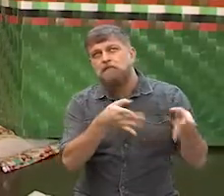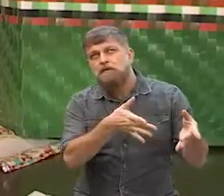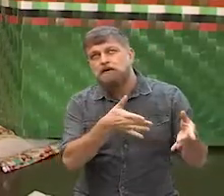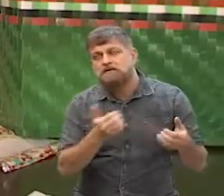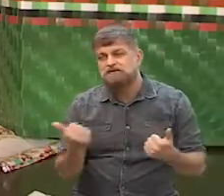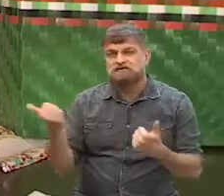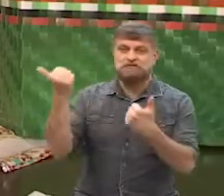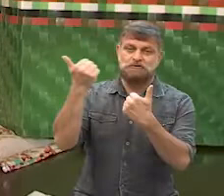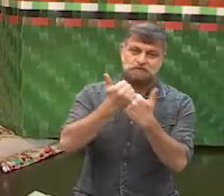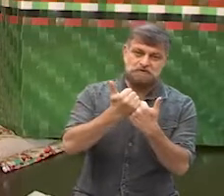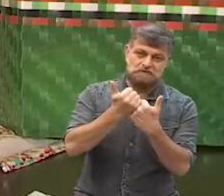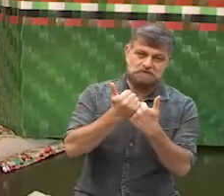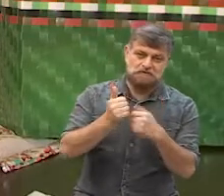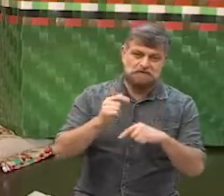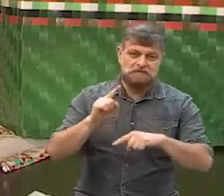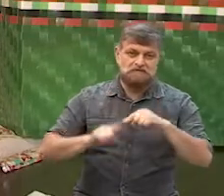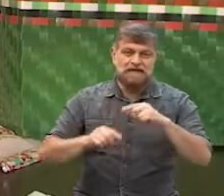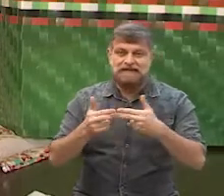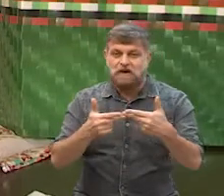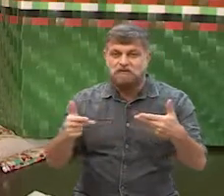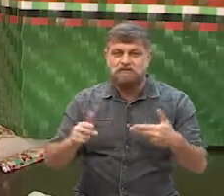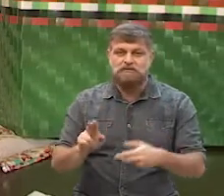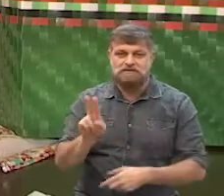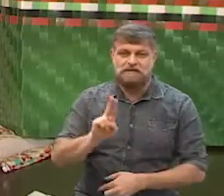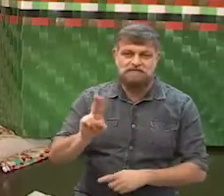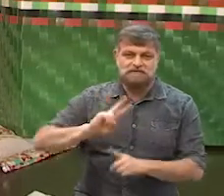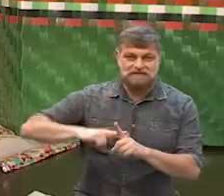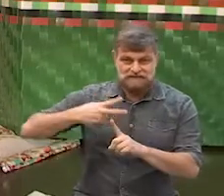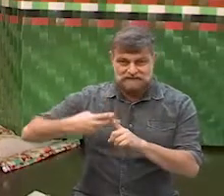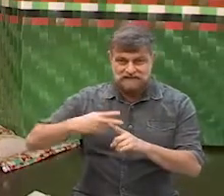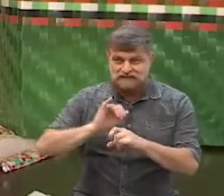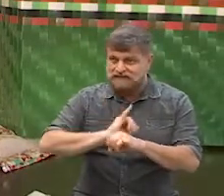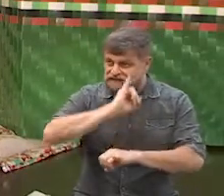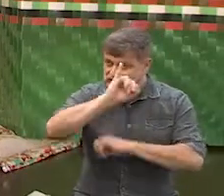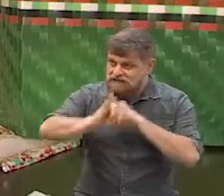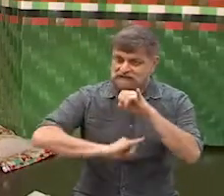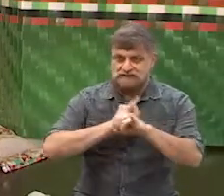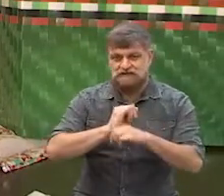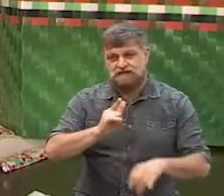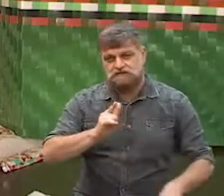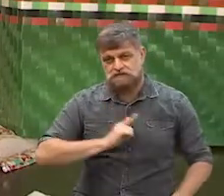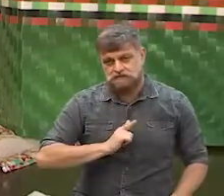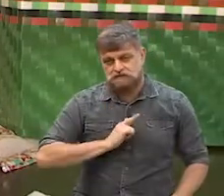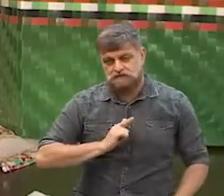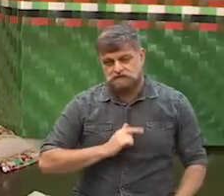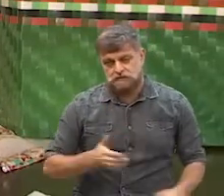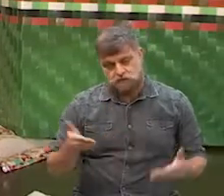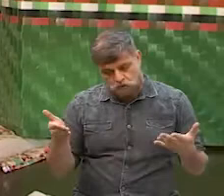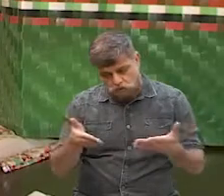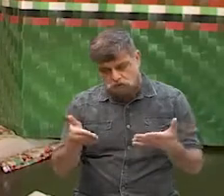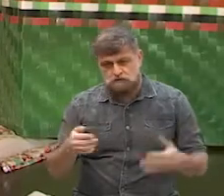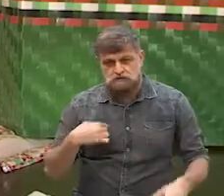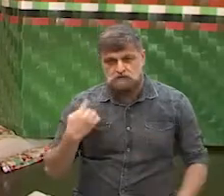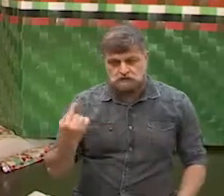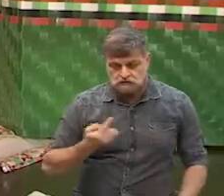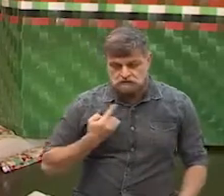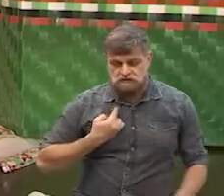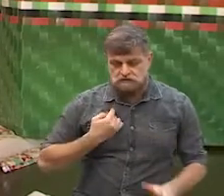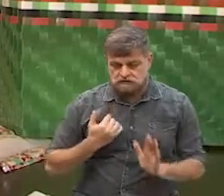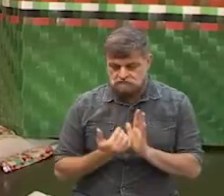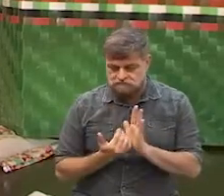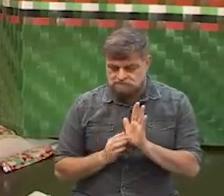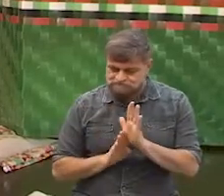coisas reutilizáveis. Tudo isso tem na internet e no mercado hoje. Então a gente está em crescimento